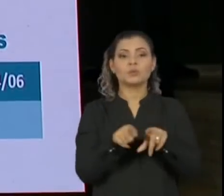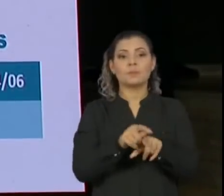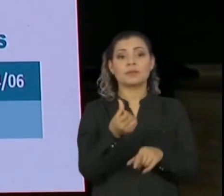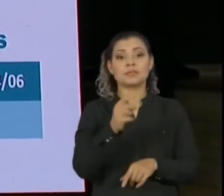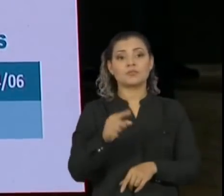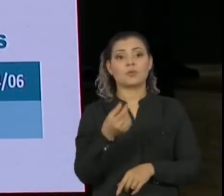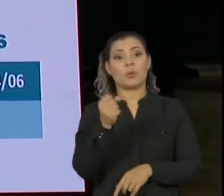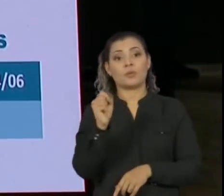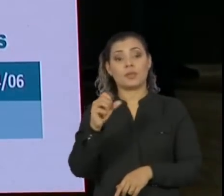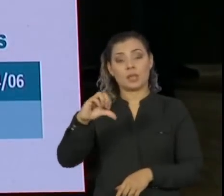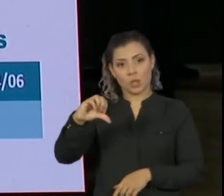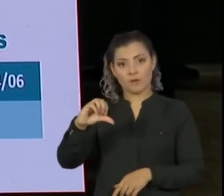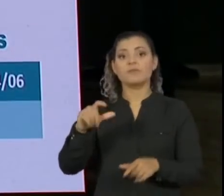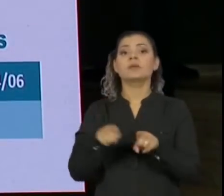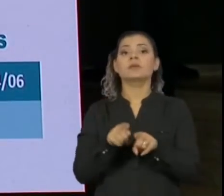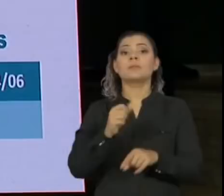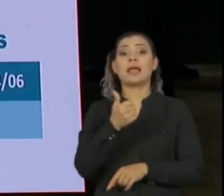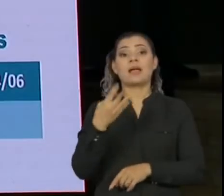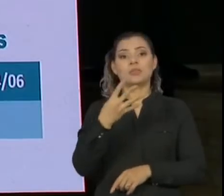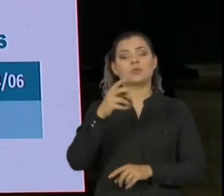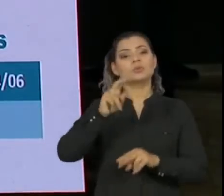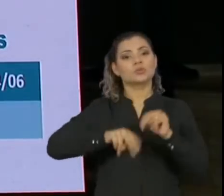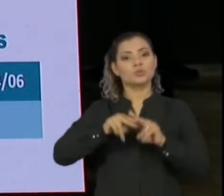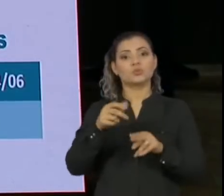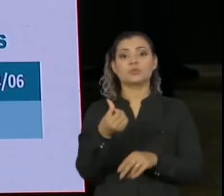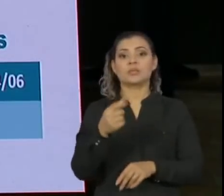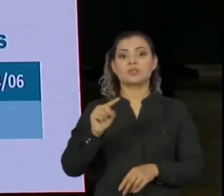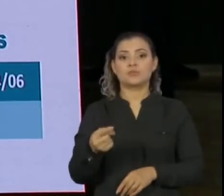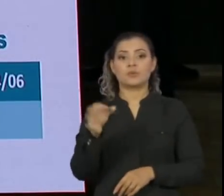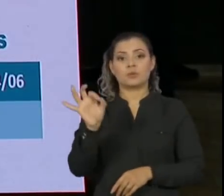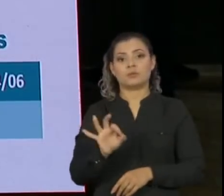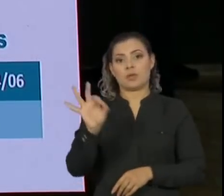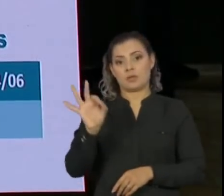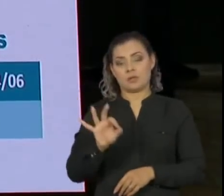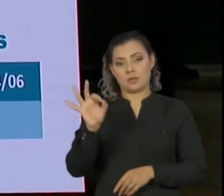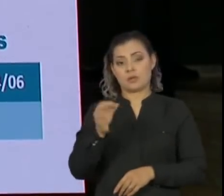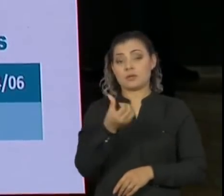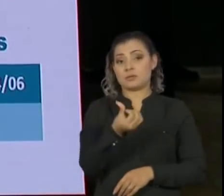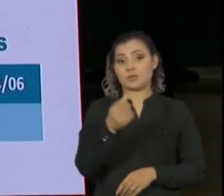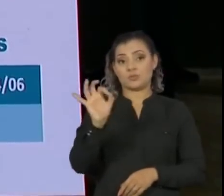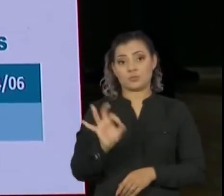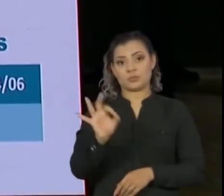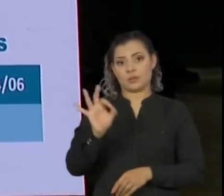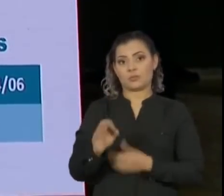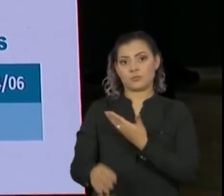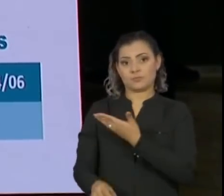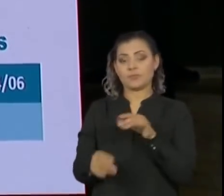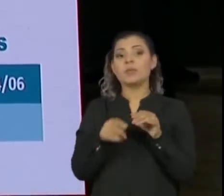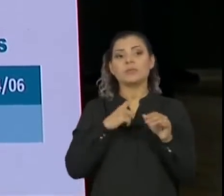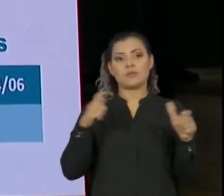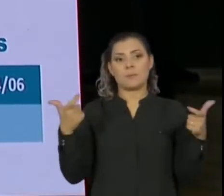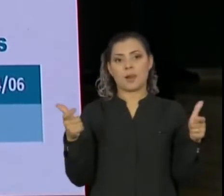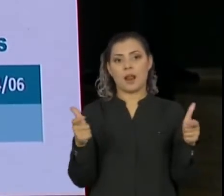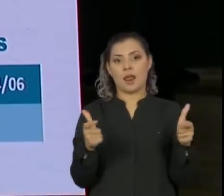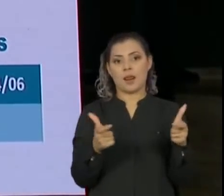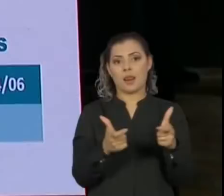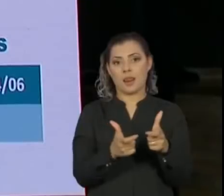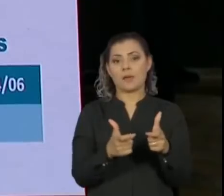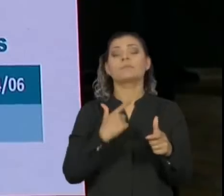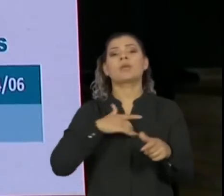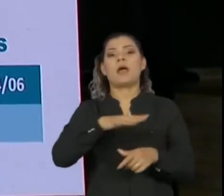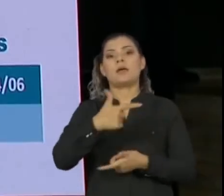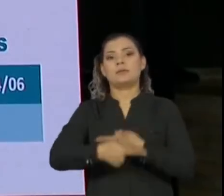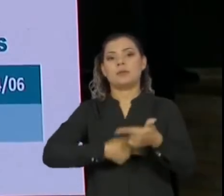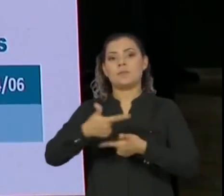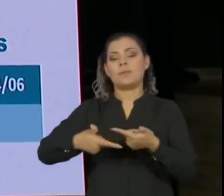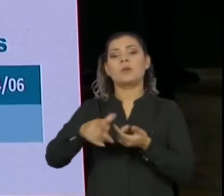dia 14 de junho, 6% a letalidade aqui no estado de São Paulo, representando o trabalho feito pela saúde nos